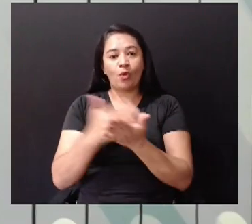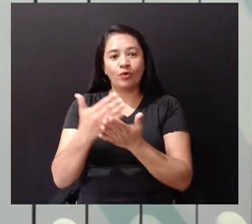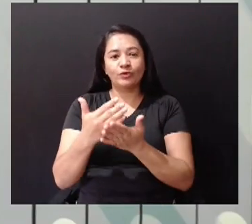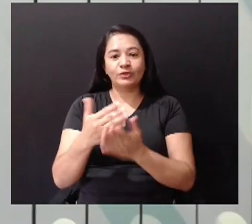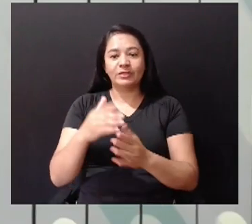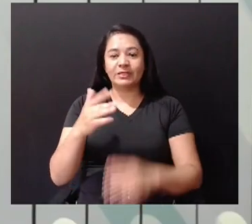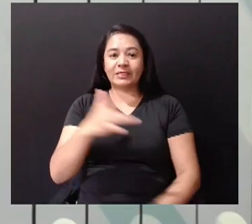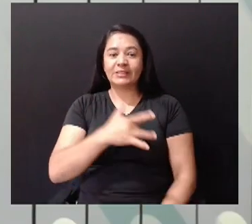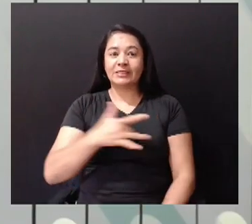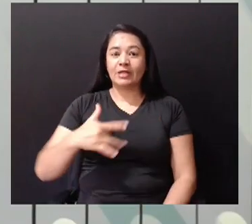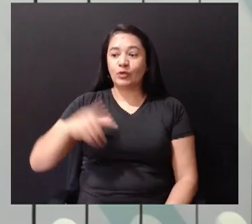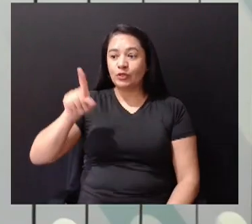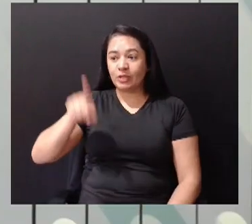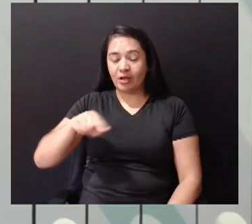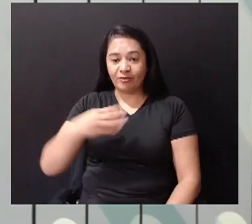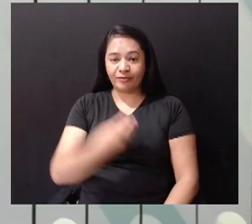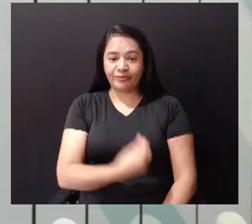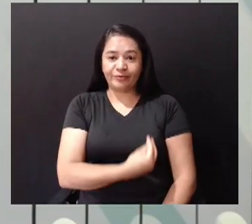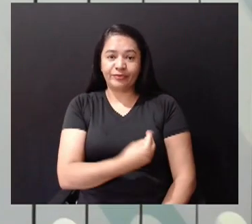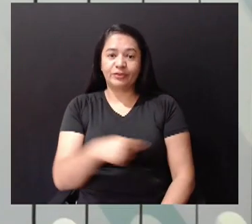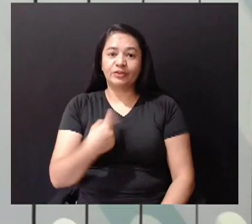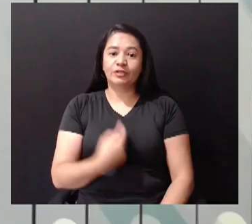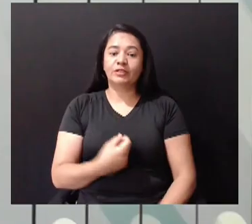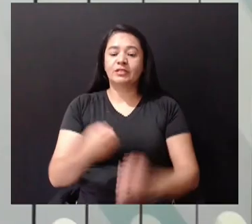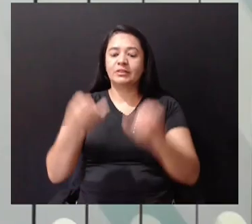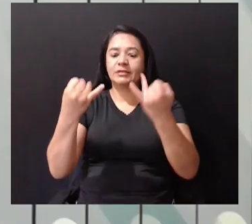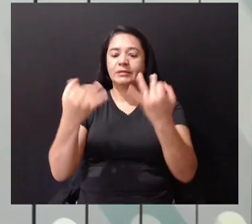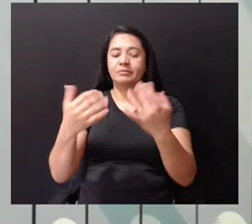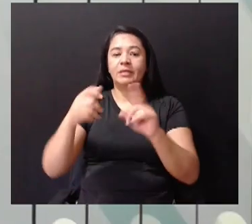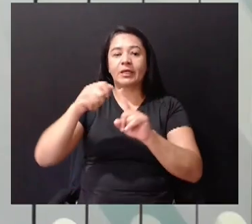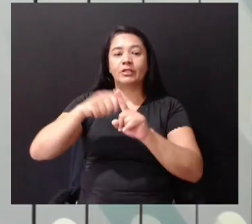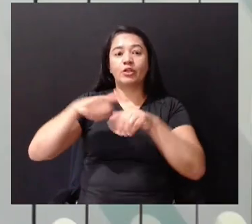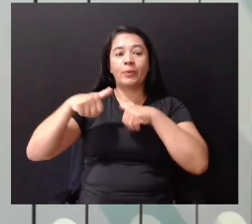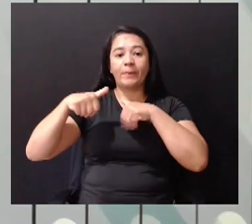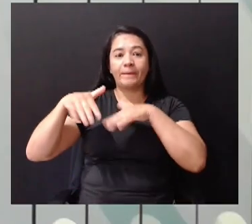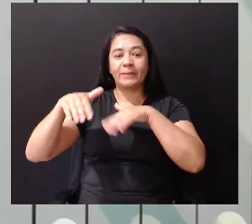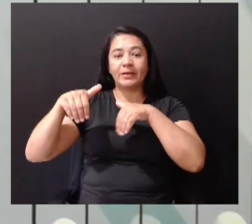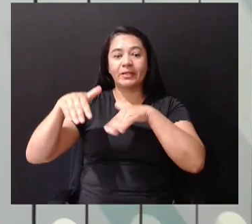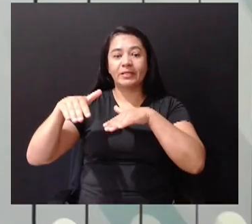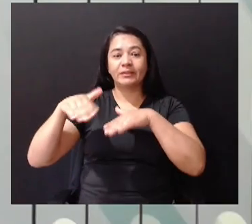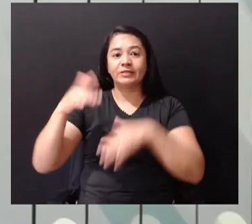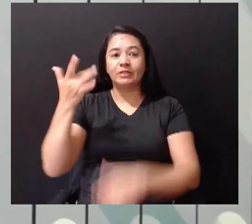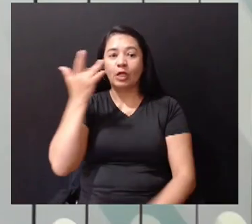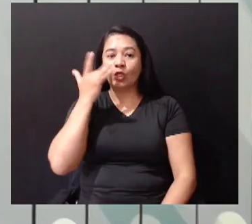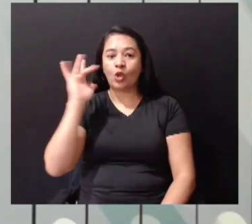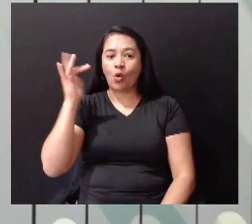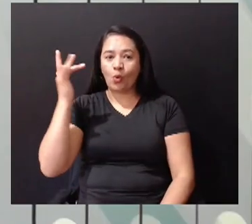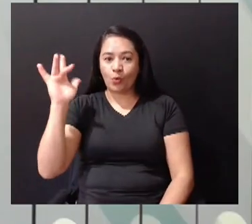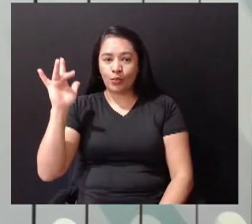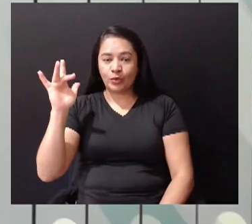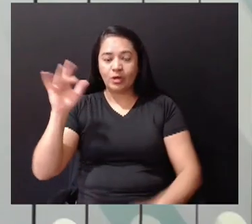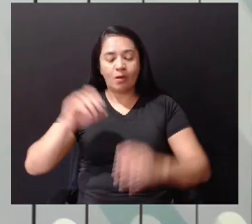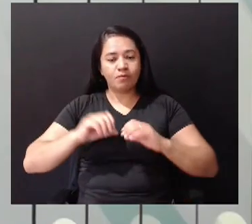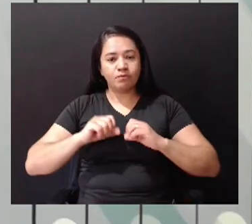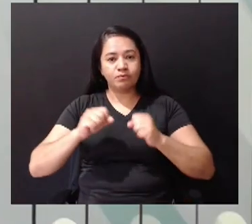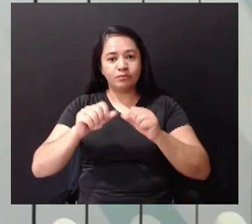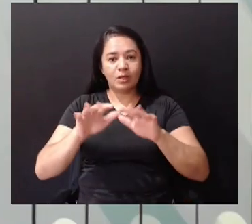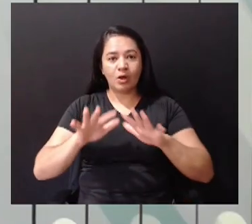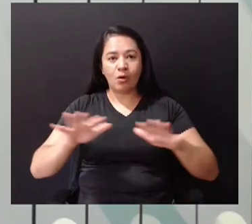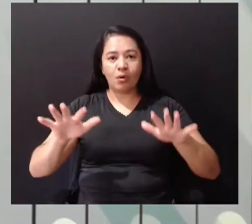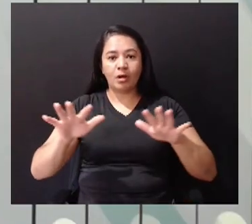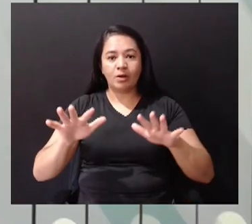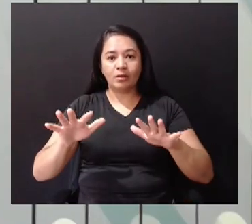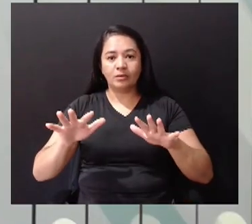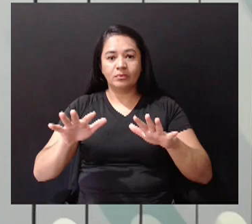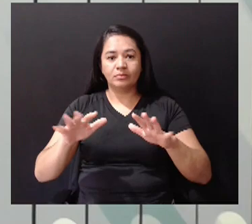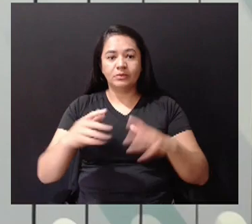vamos falar de setembro, que é o mês dedicado ao Setembro Dourado, que se dedica ao combate ao câncer